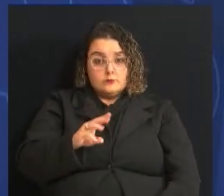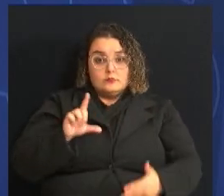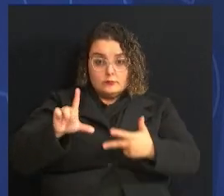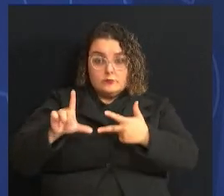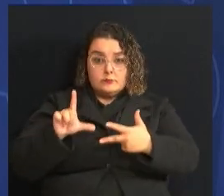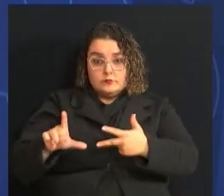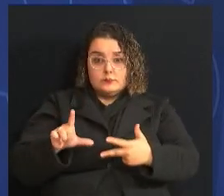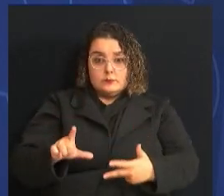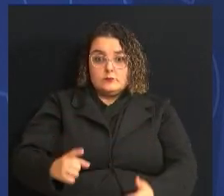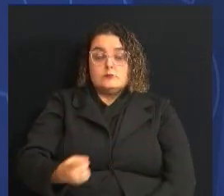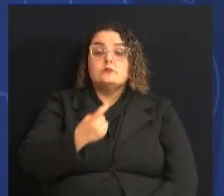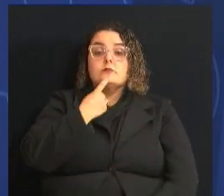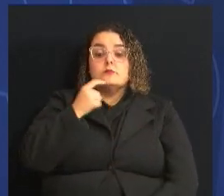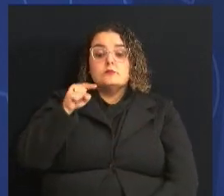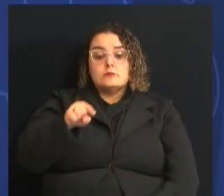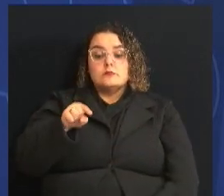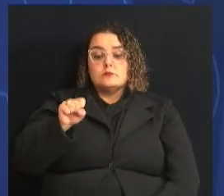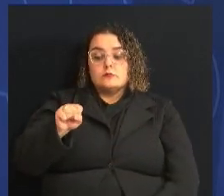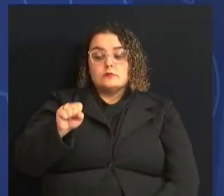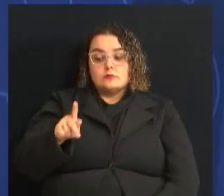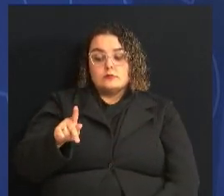no